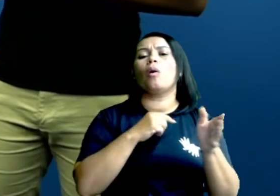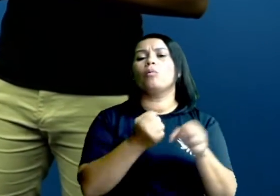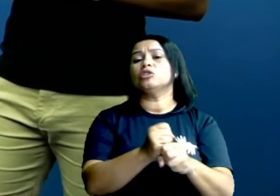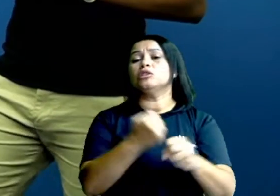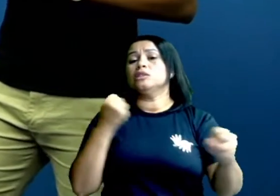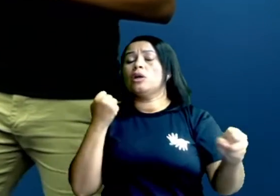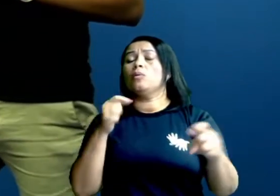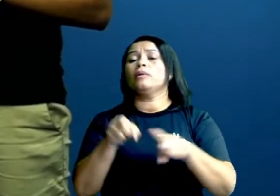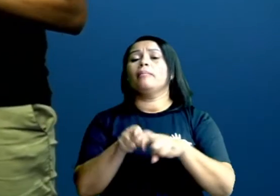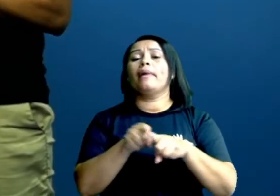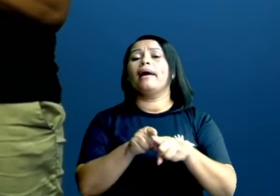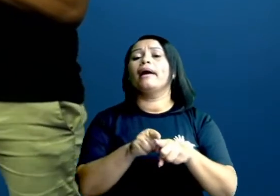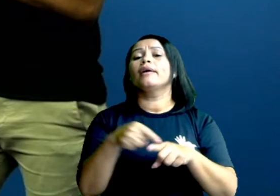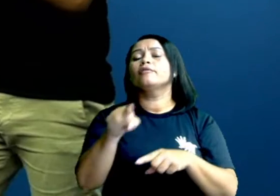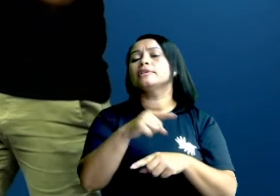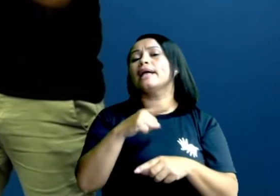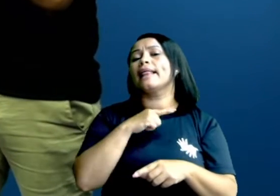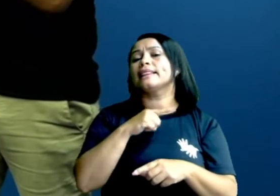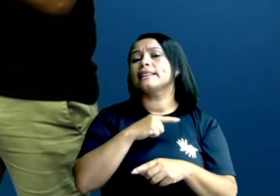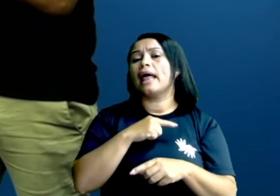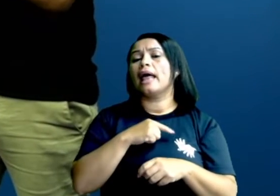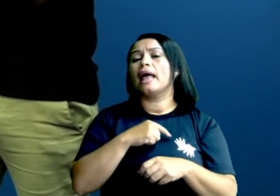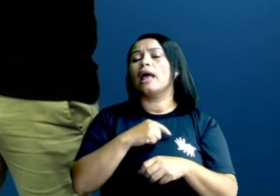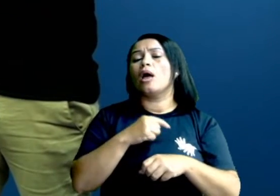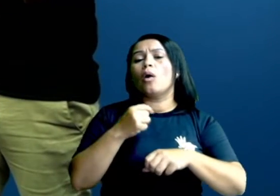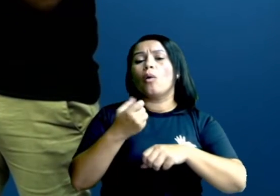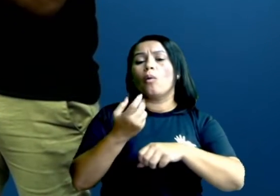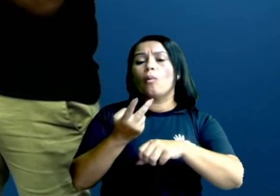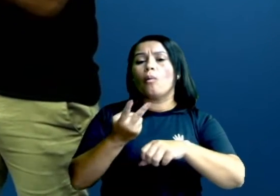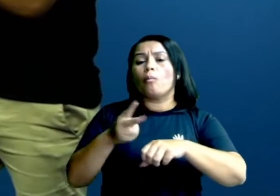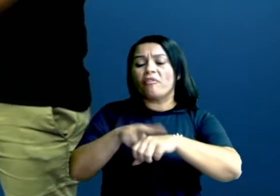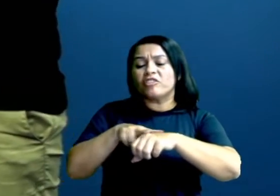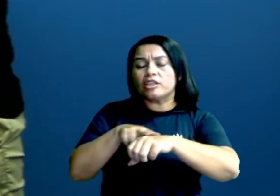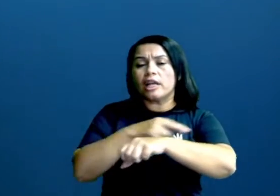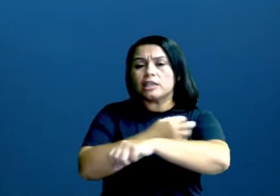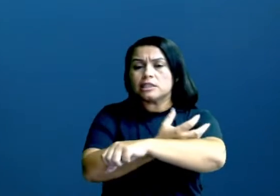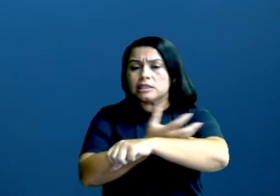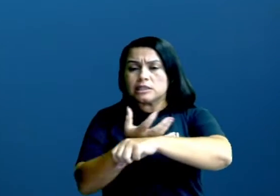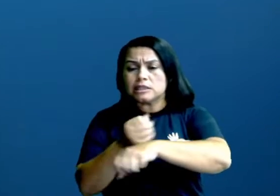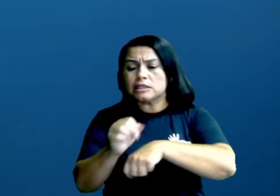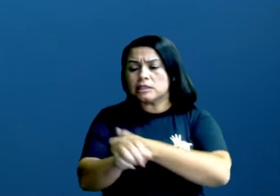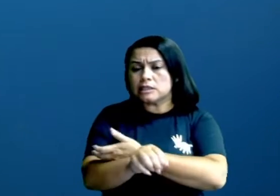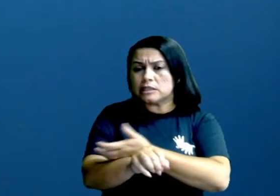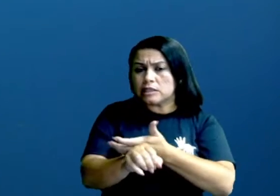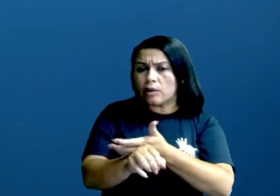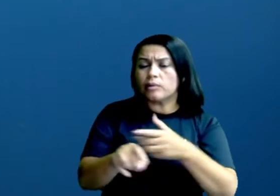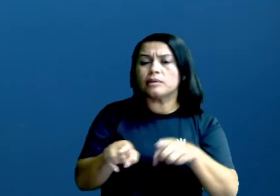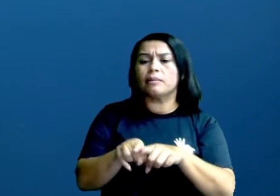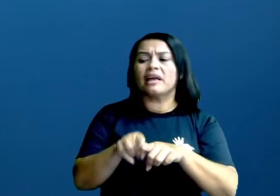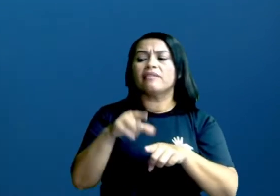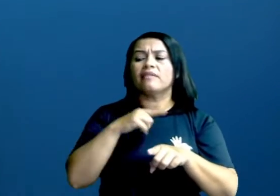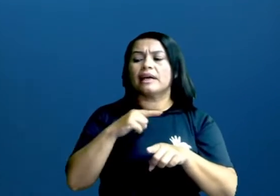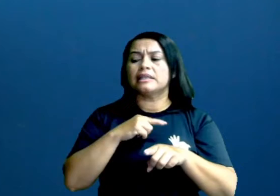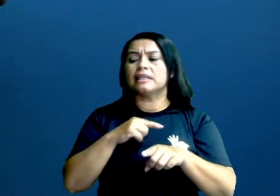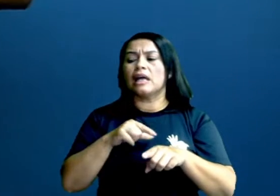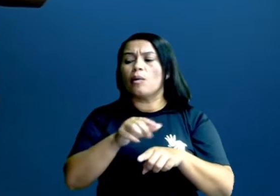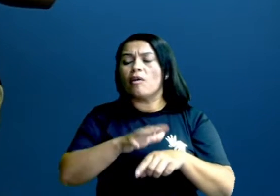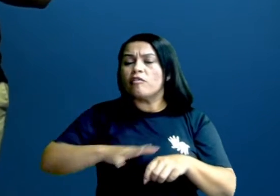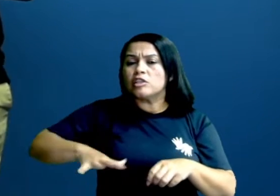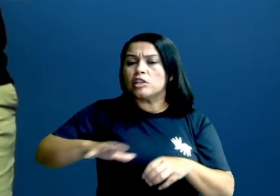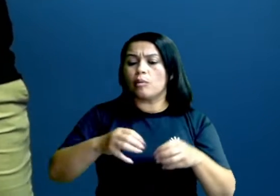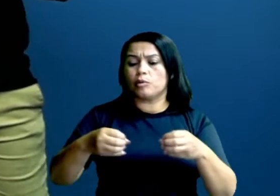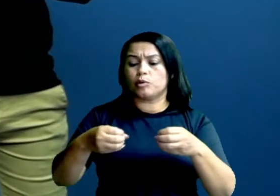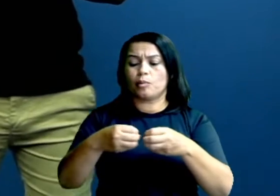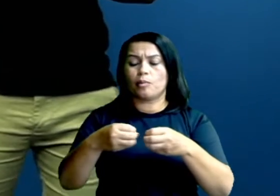extensão e tudo mais. Mas aí você tem uma vegetação dentro do contexto amazônico que vai estar ocupando uma faixa de território